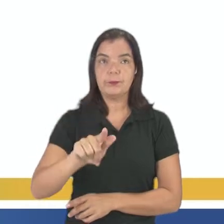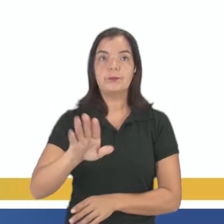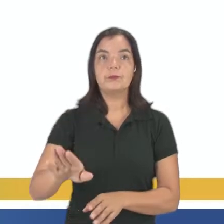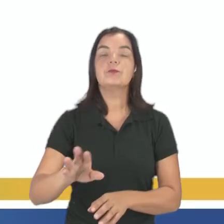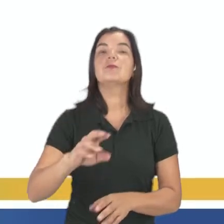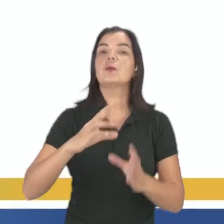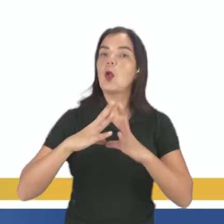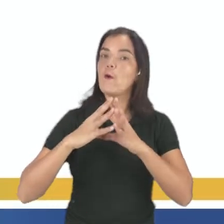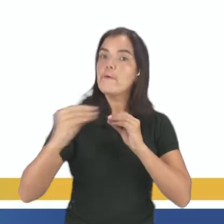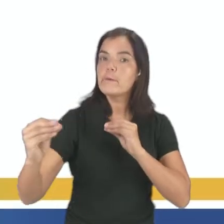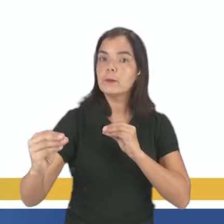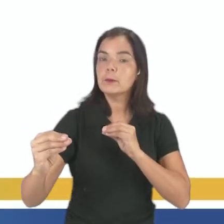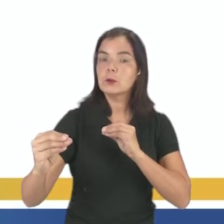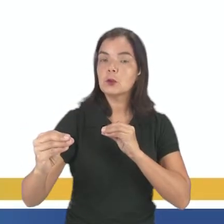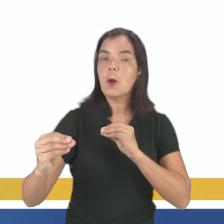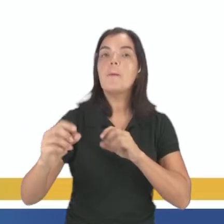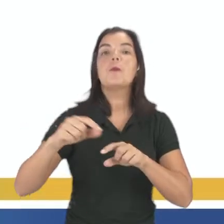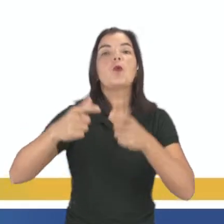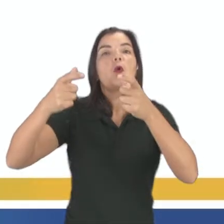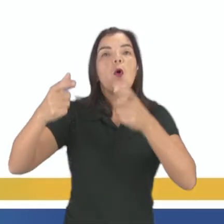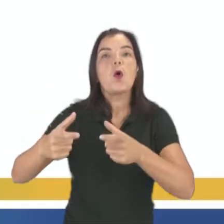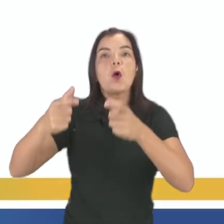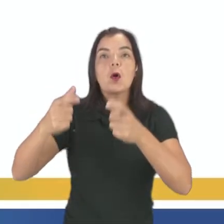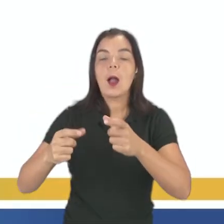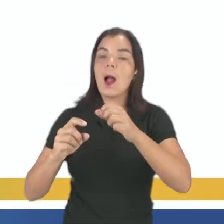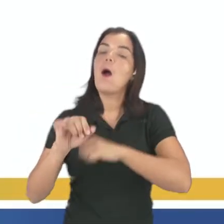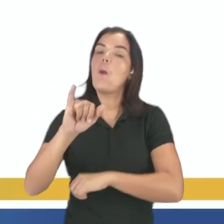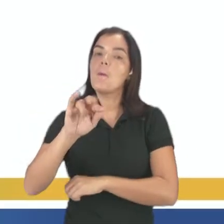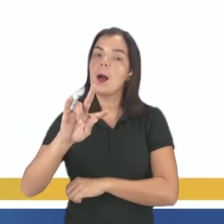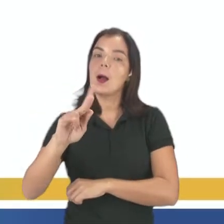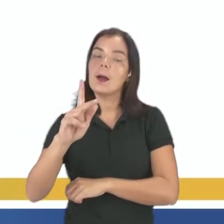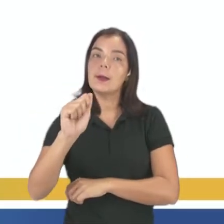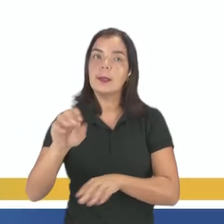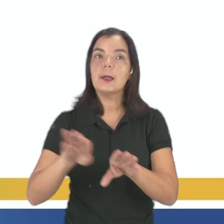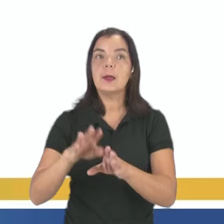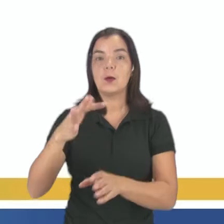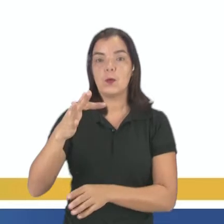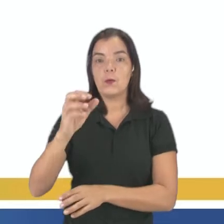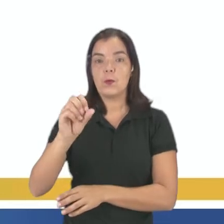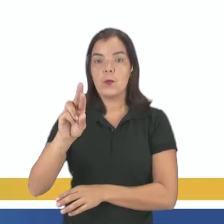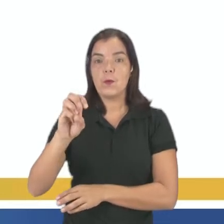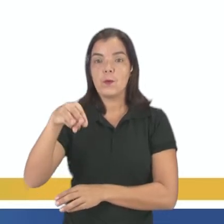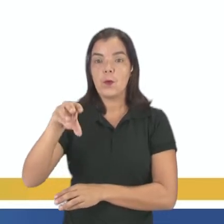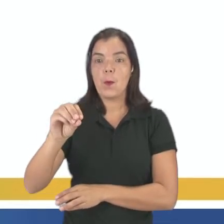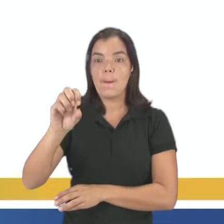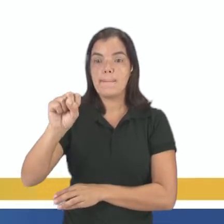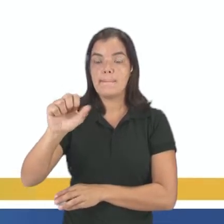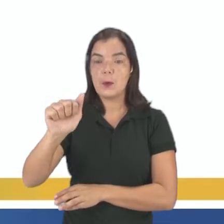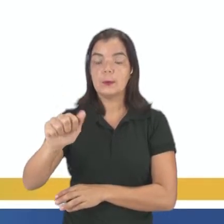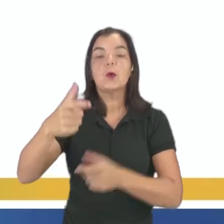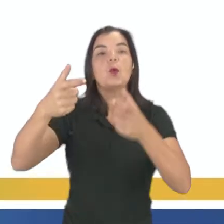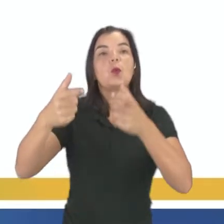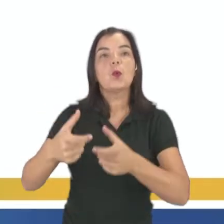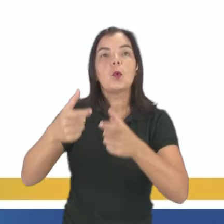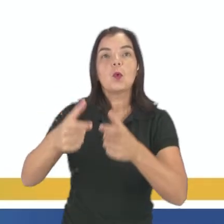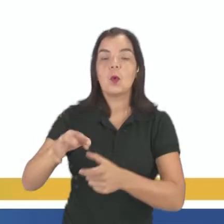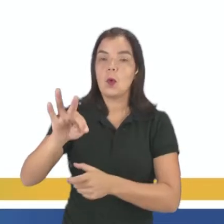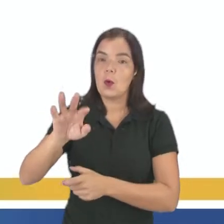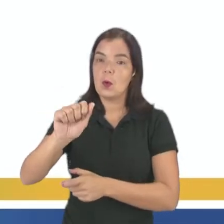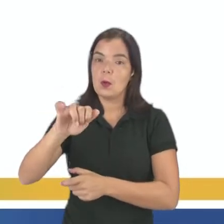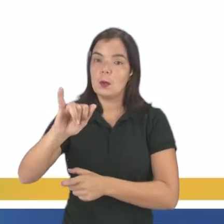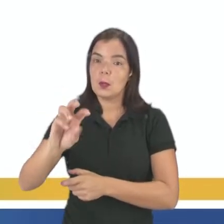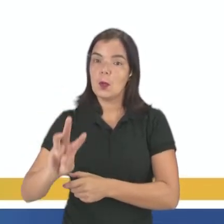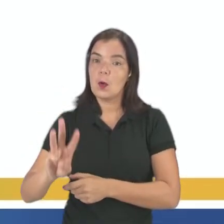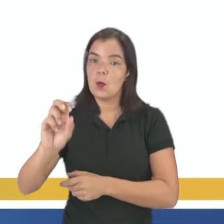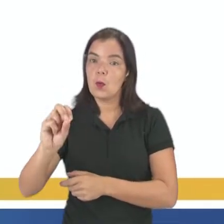seus seguidores para a Ilha Formosa. E lá, né, que depois vai ser o Taiwan. E lá ele funda, então,